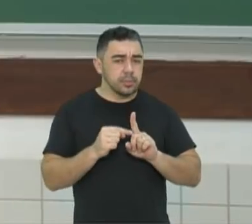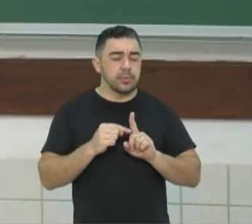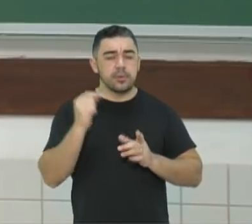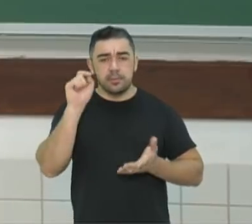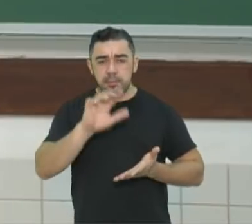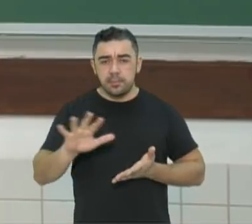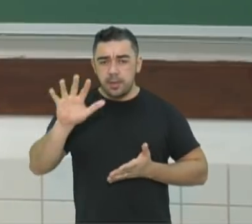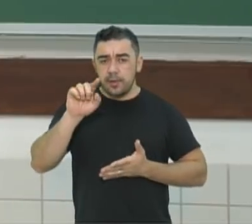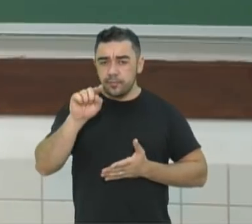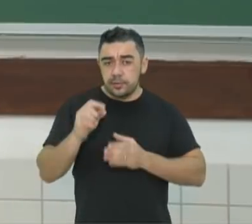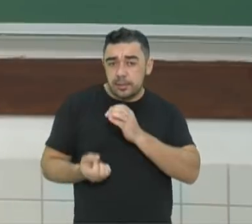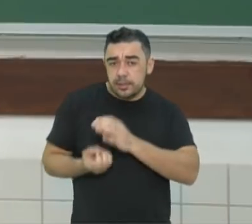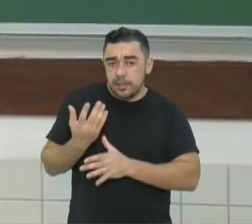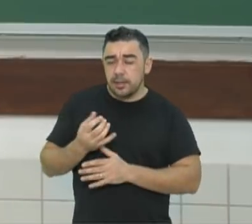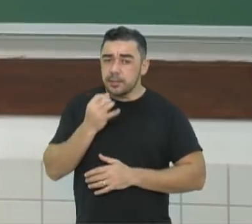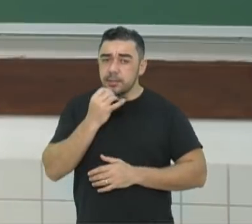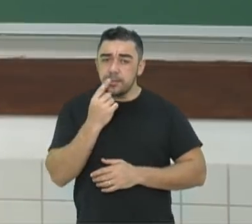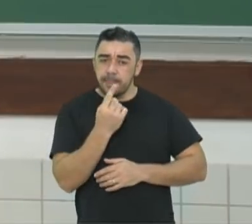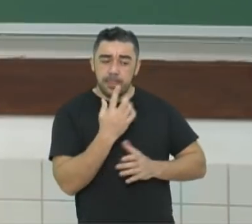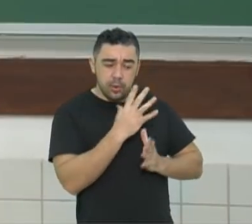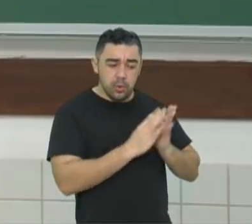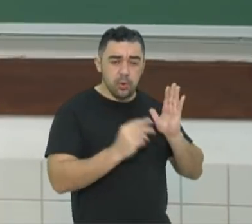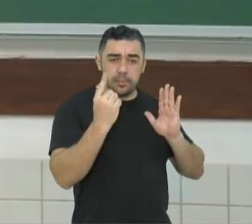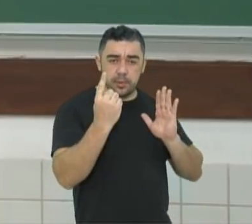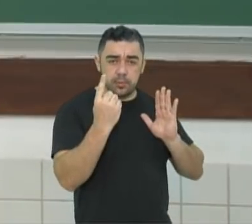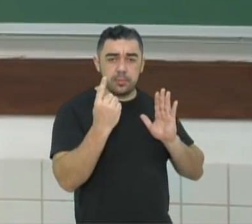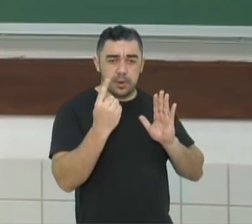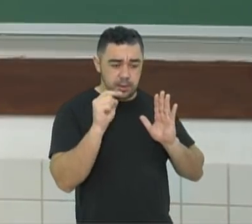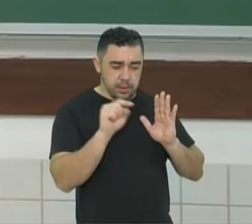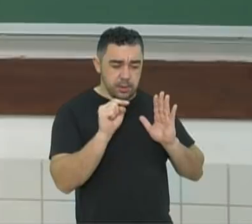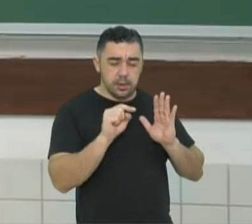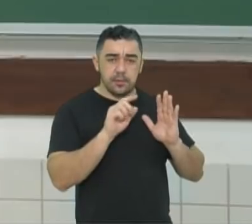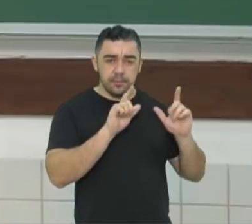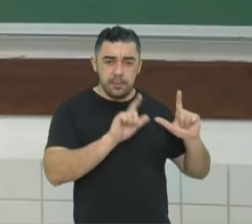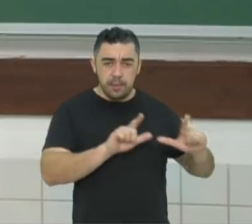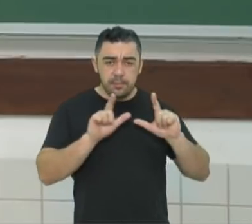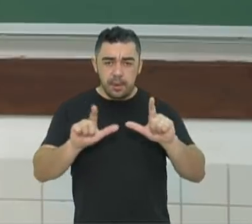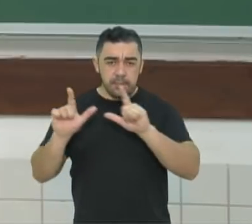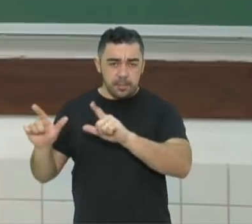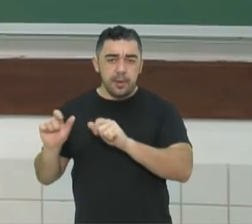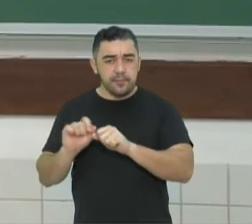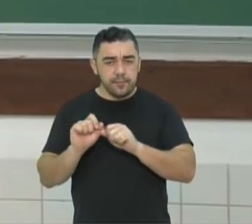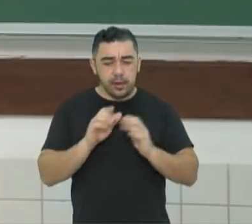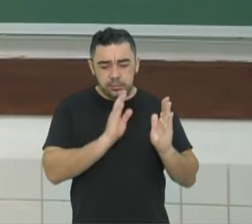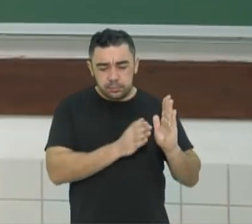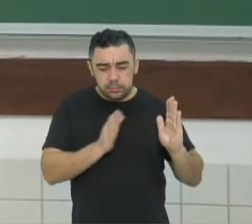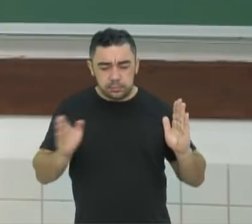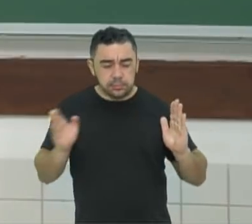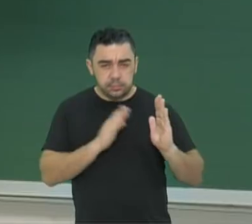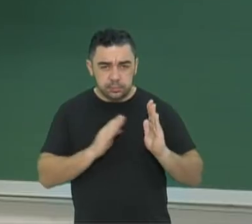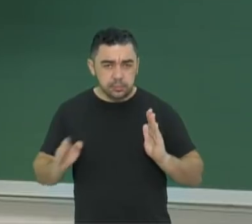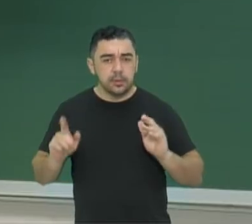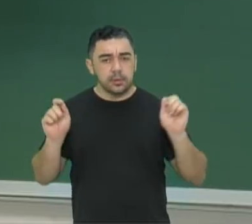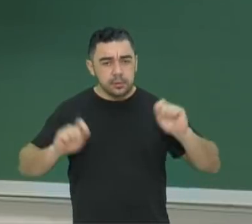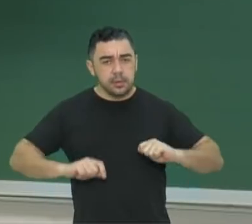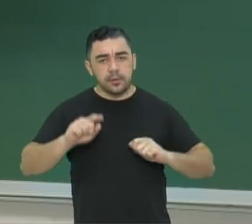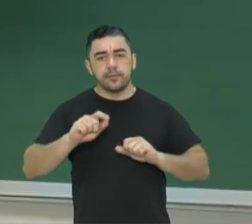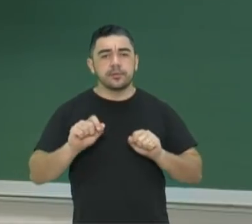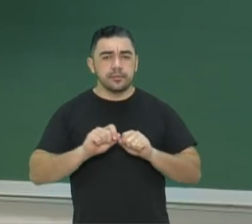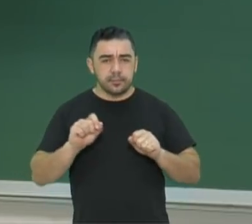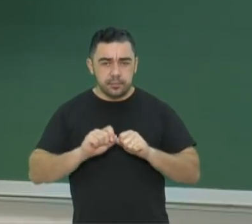você cria. Se você cria uma cópia de uma mesma imagem, várias telas e construindo uma sequência, isso quer dizer que você poderá então